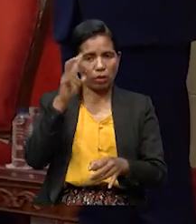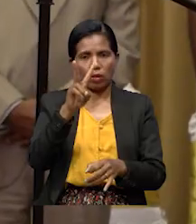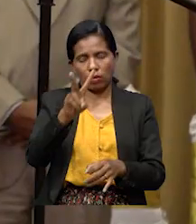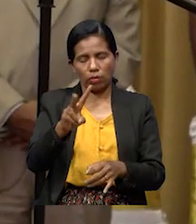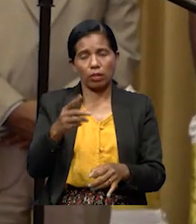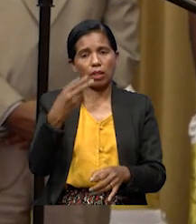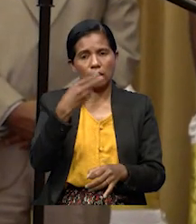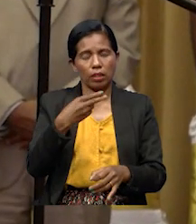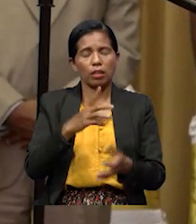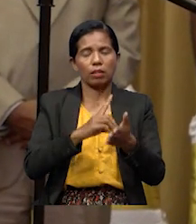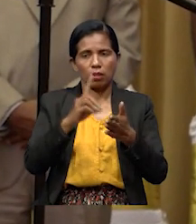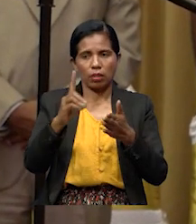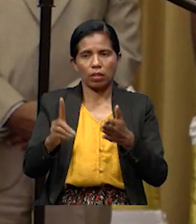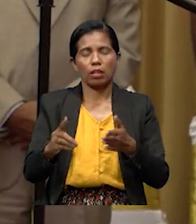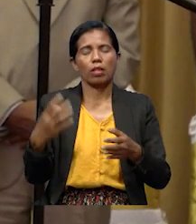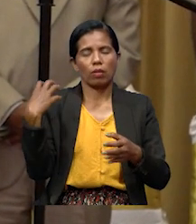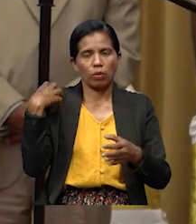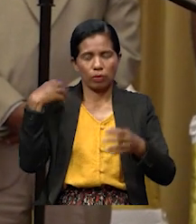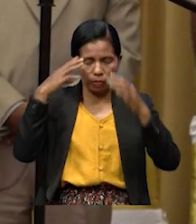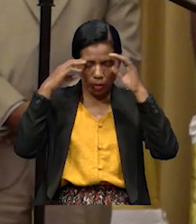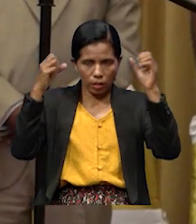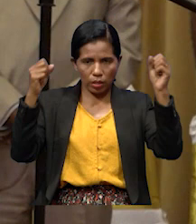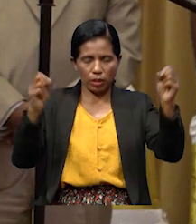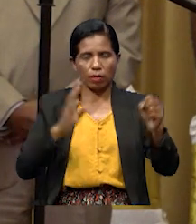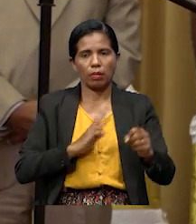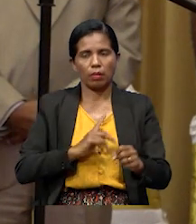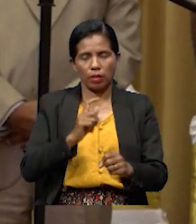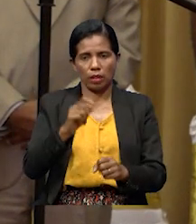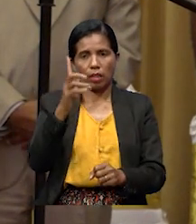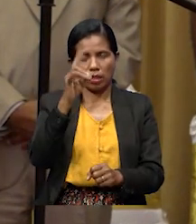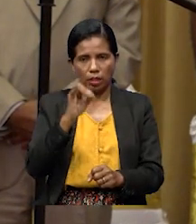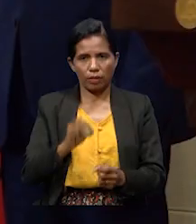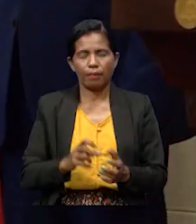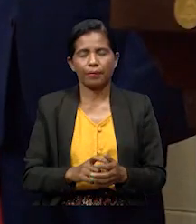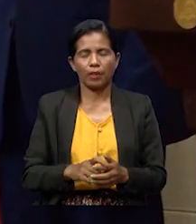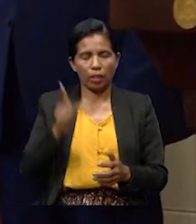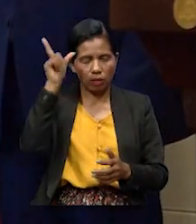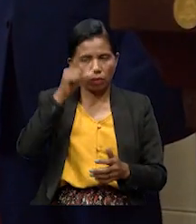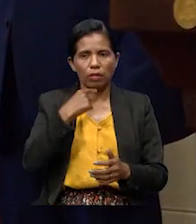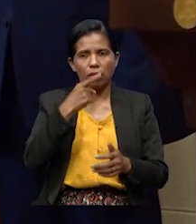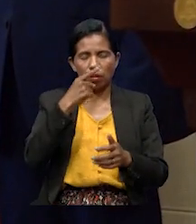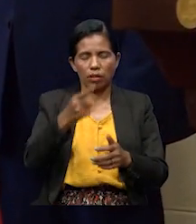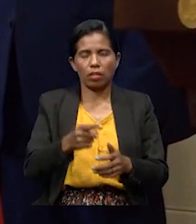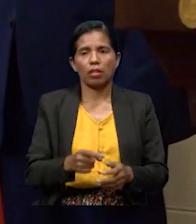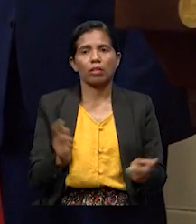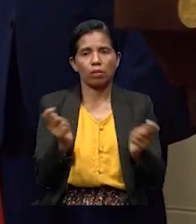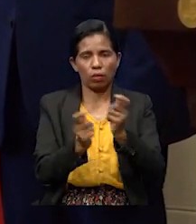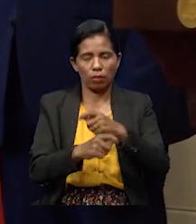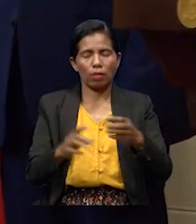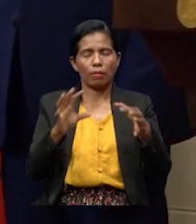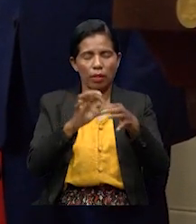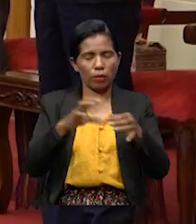quinta semana, né? E a Palácio Presidencial, a Beropité de Lê. Lula explica remodelação para membro do governo